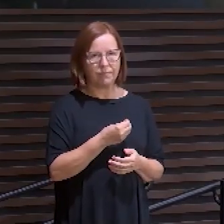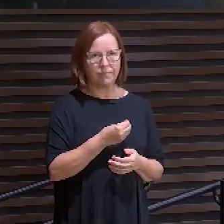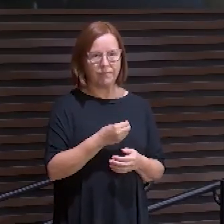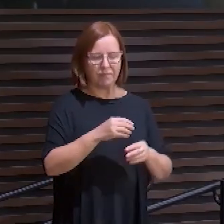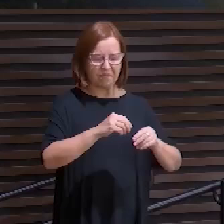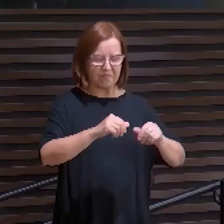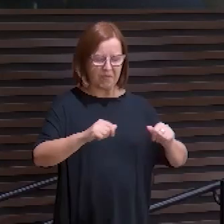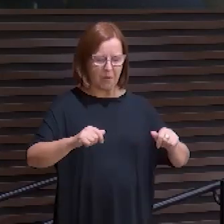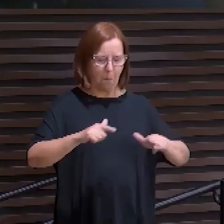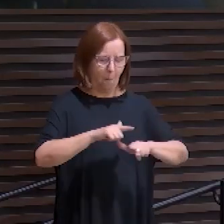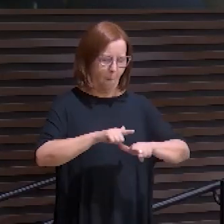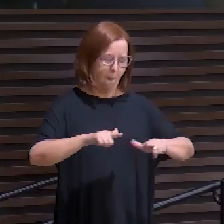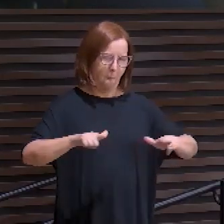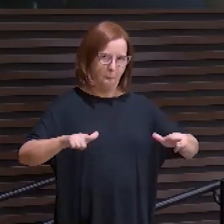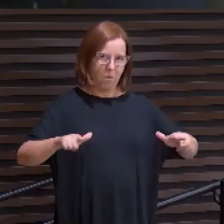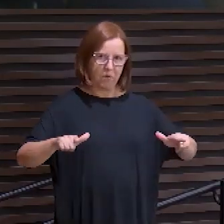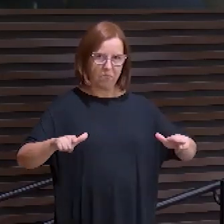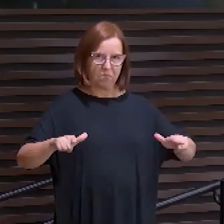em terra estéril.